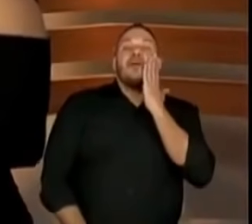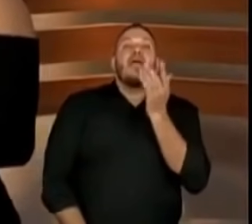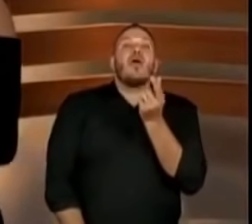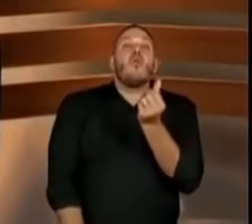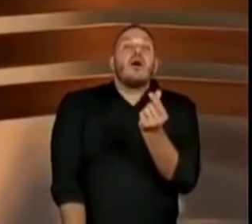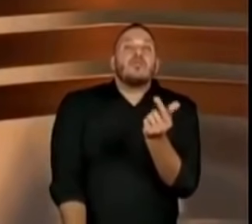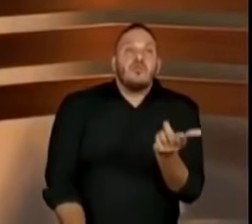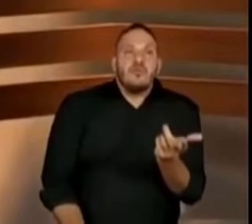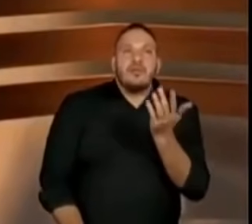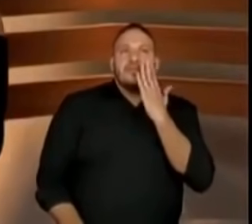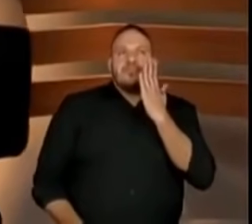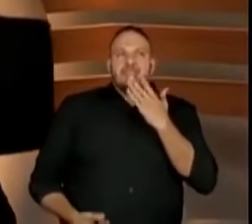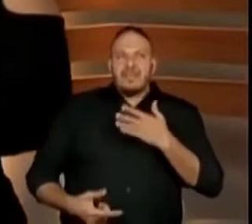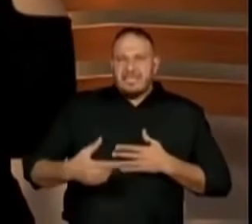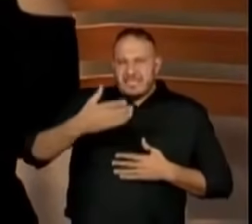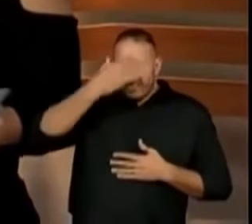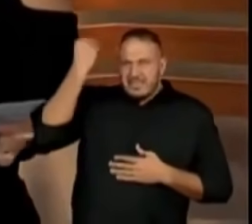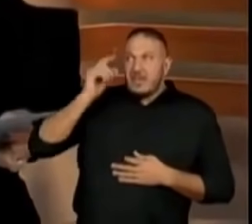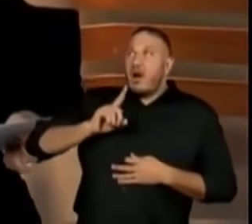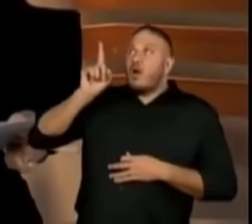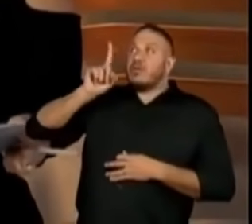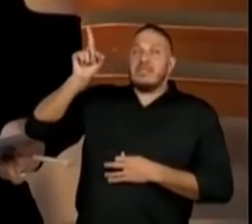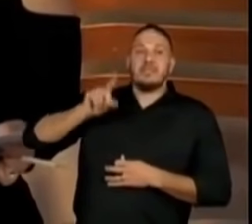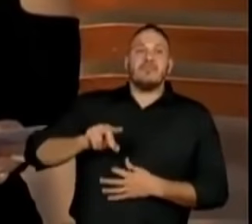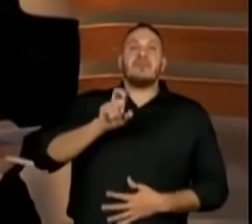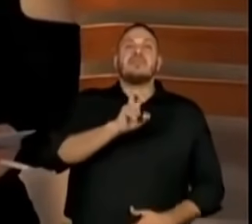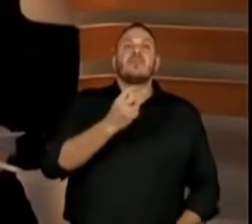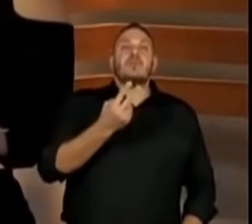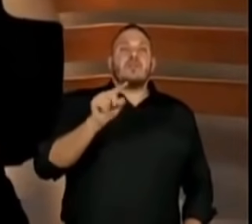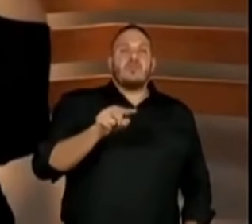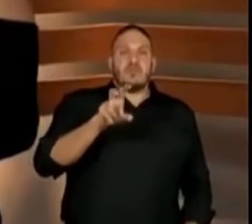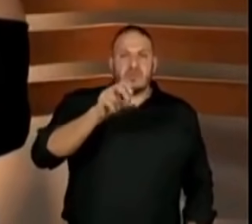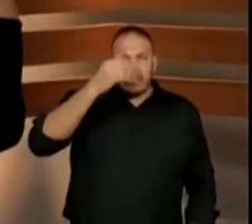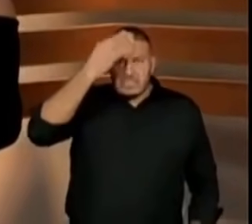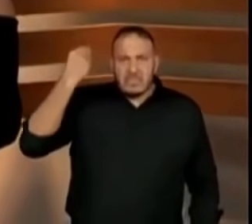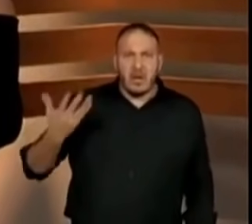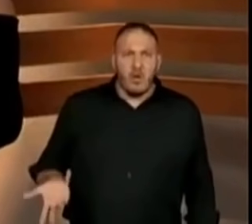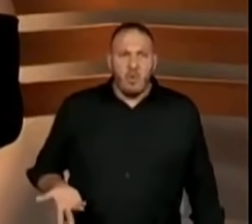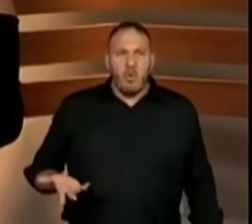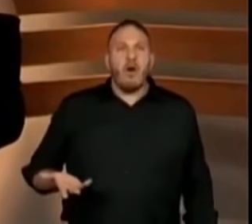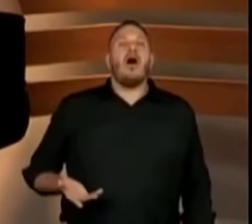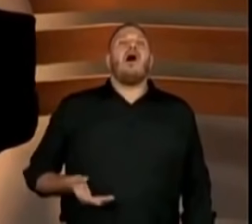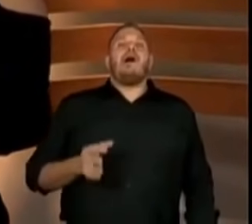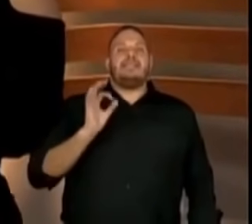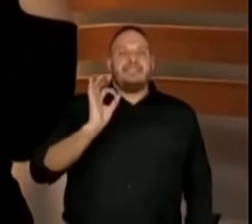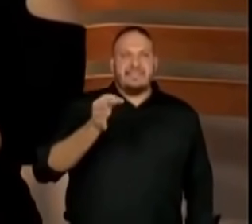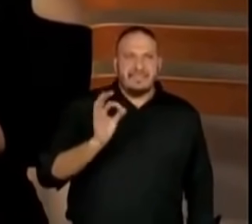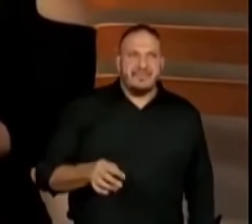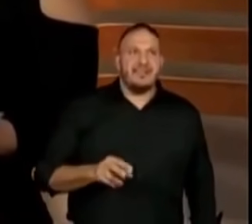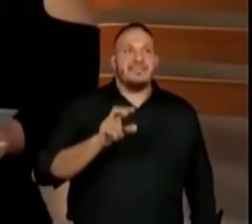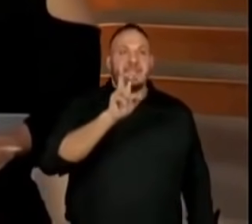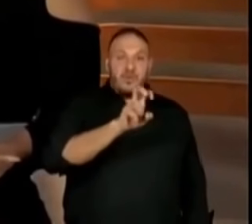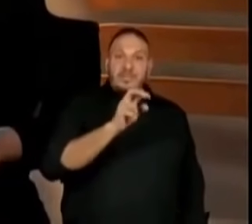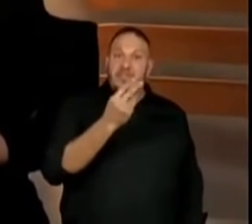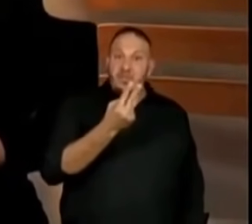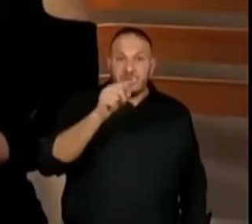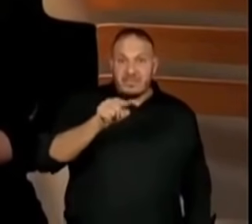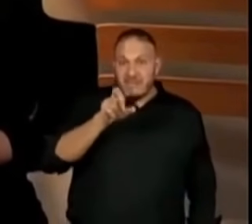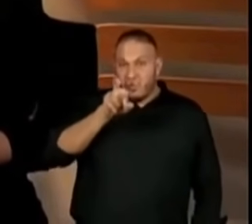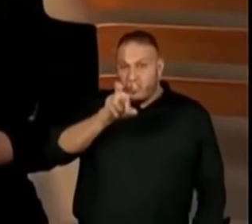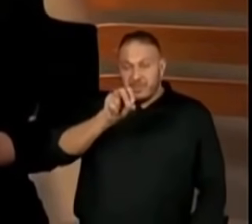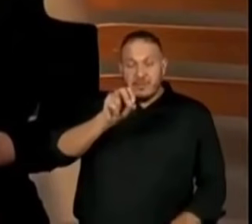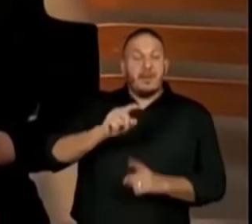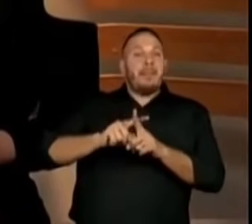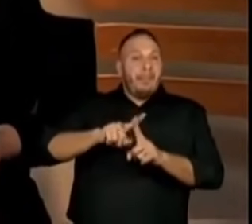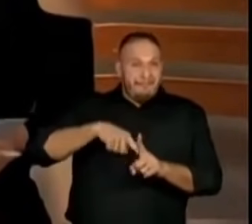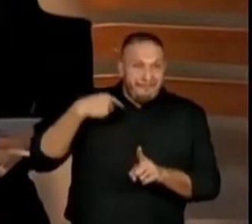aí a gente que esqueceu da macadâmia? Não pode esquecer da macadâmia. Então, a gente vai somar o valor da macadâmia com o valor das